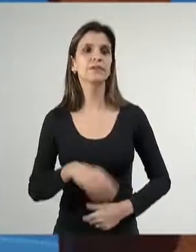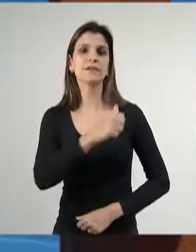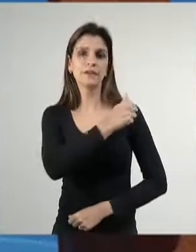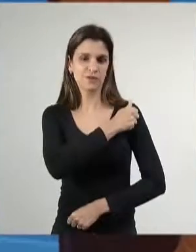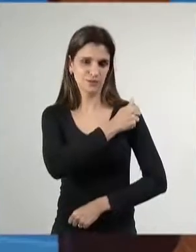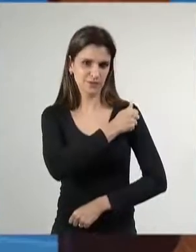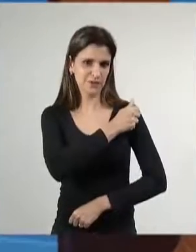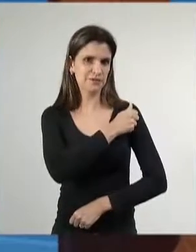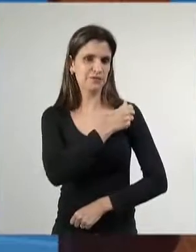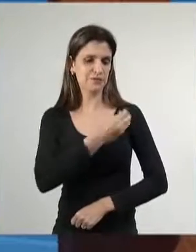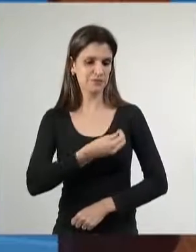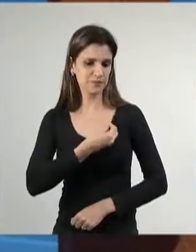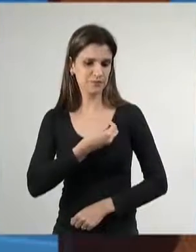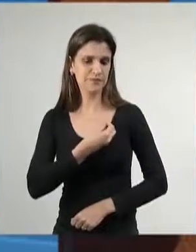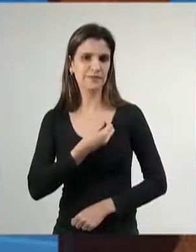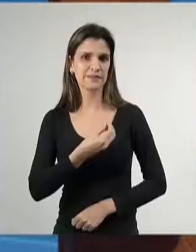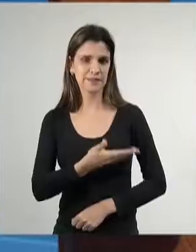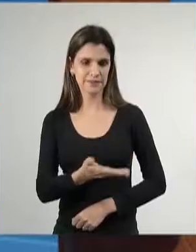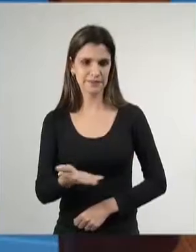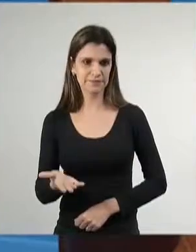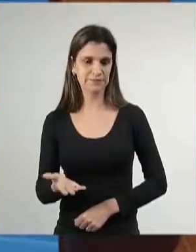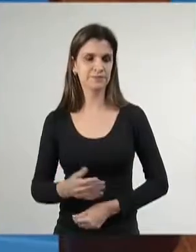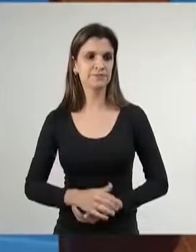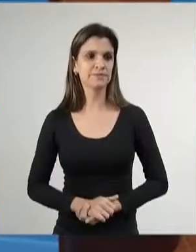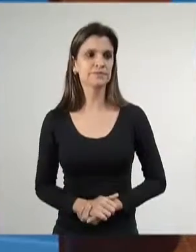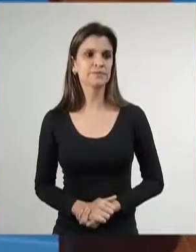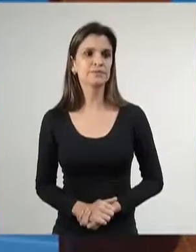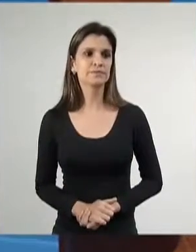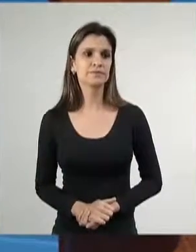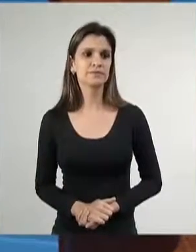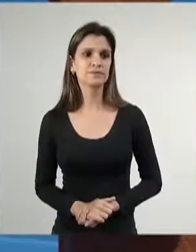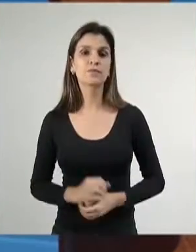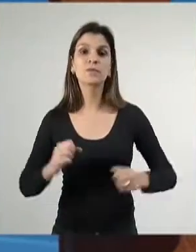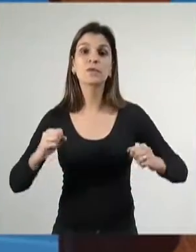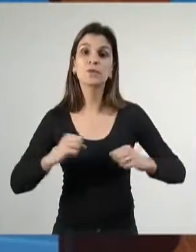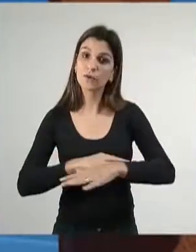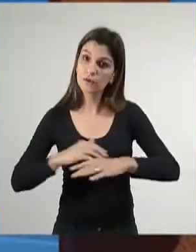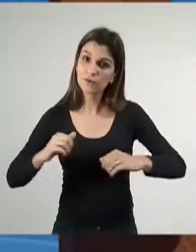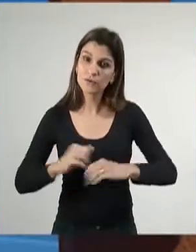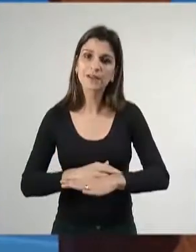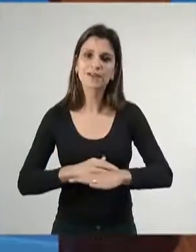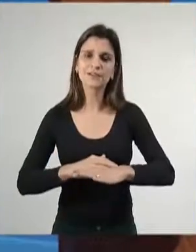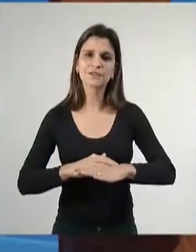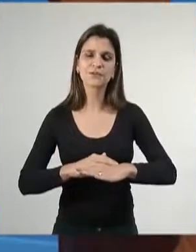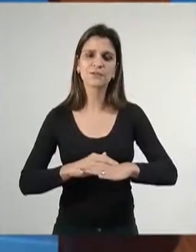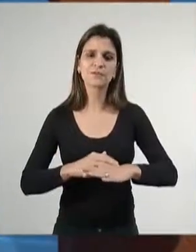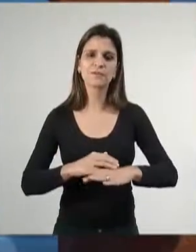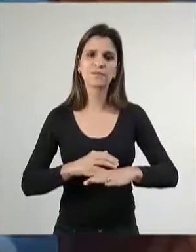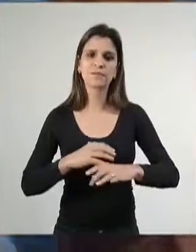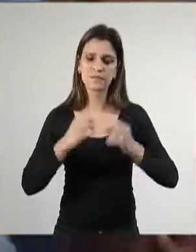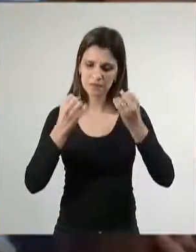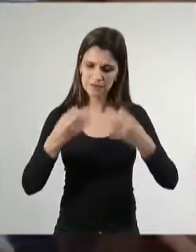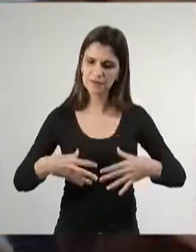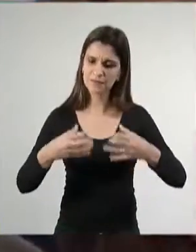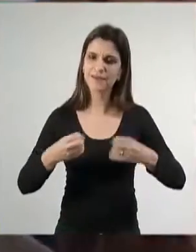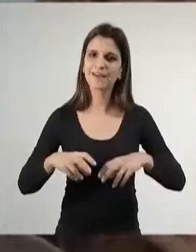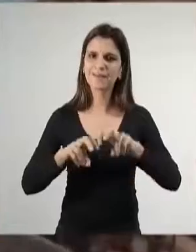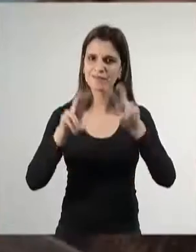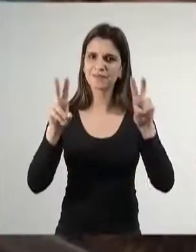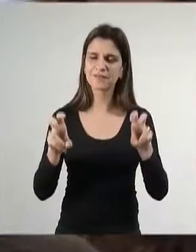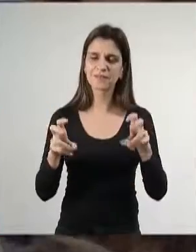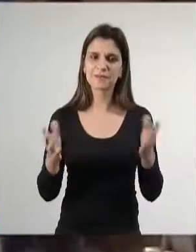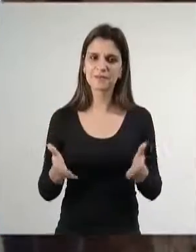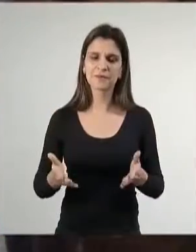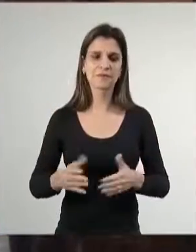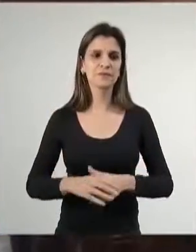estudantes aqui, porque quero falar um pouco do trânsito. E eu sempre digo que o trânsito só vai mudar o